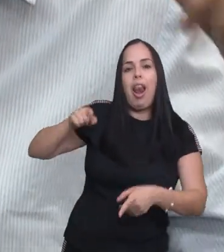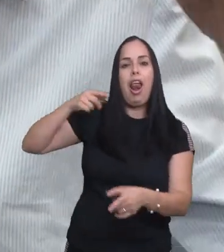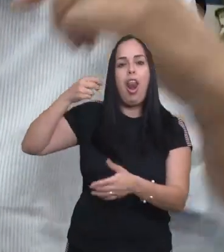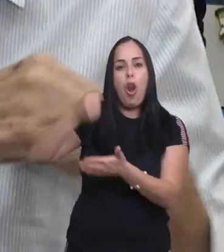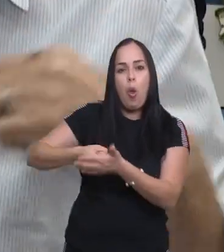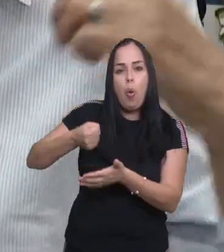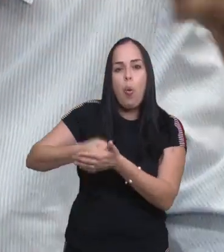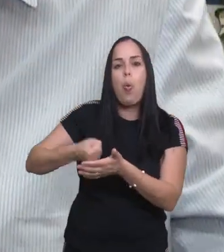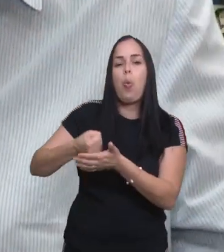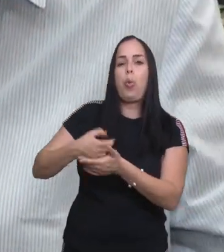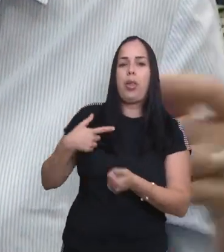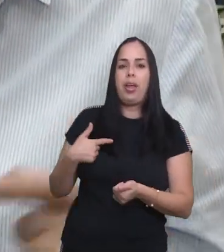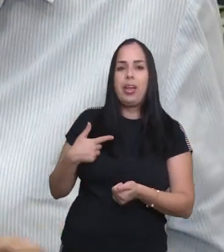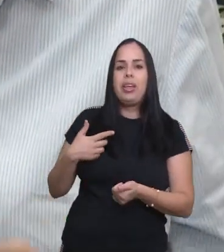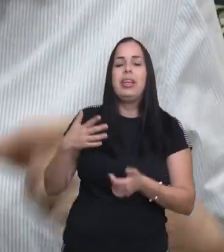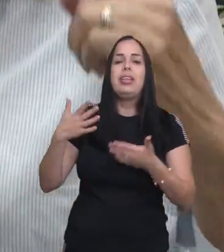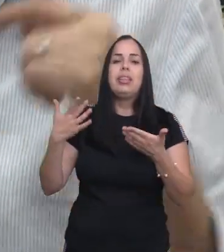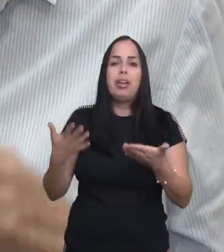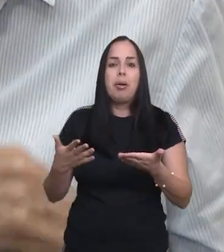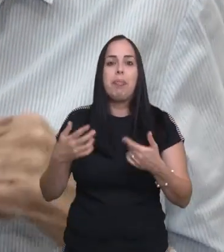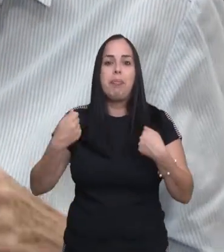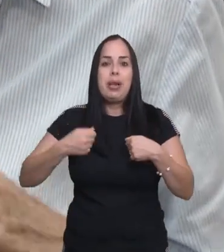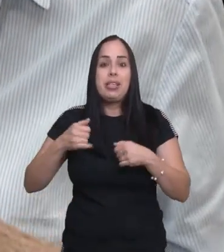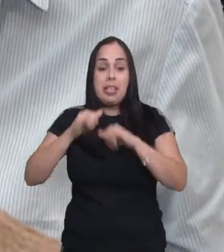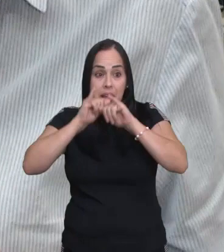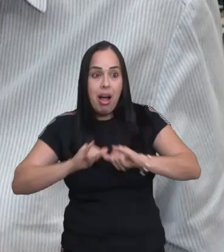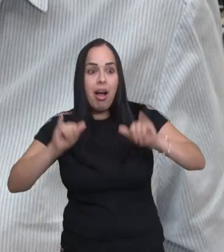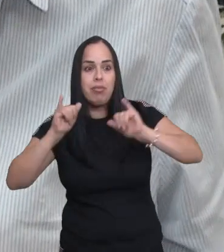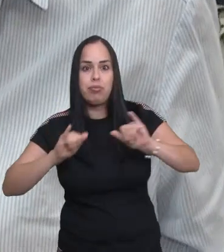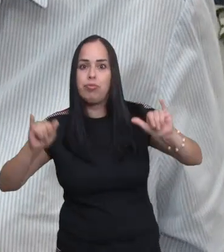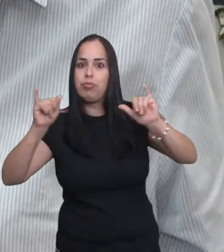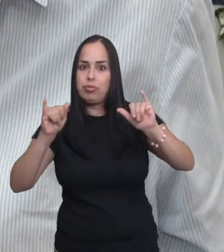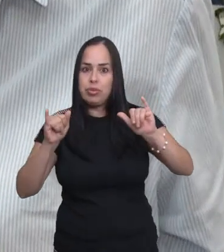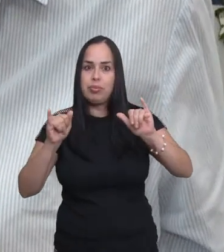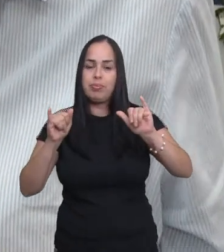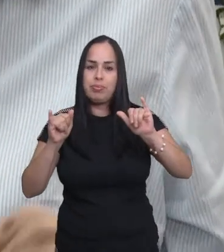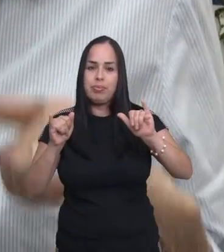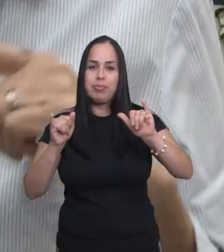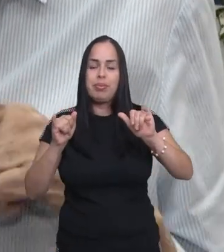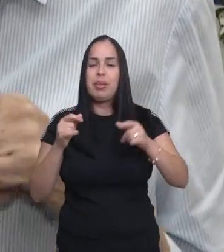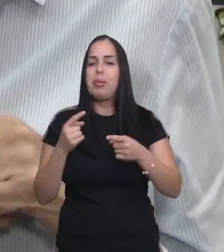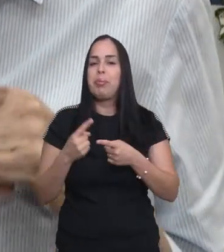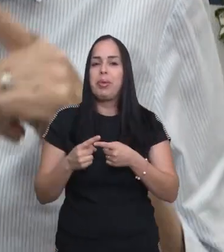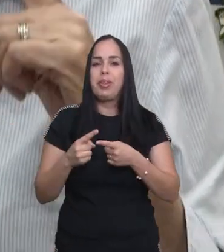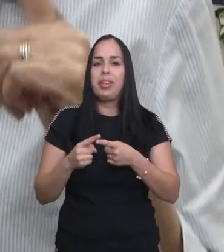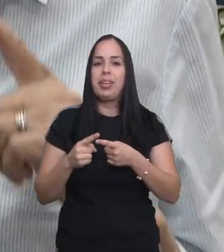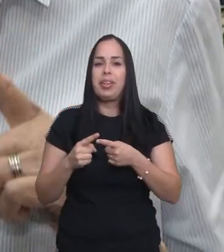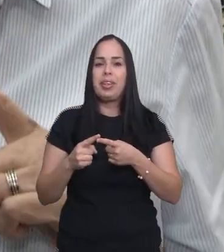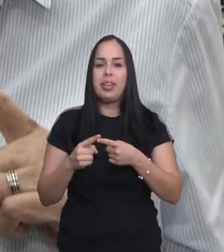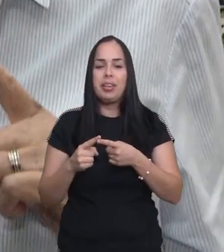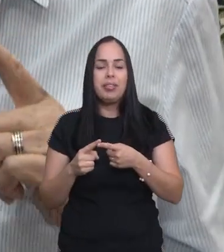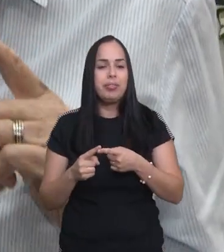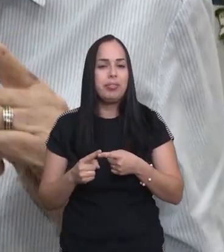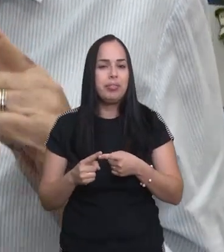por alguma causa do que eu estou precisando. Nós temos que ser porta-voz dessa sociedade, porque afinal de contas nós temos